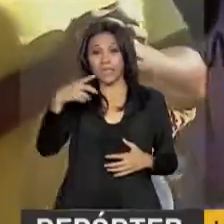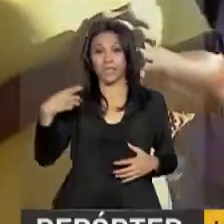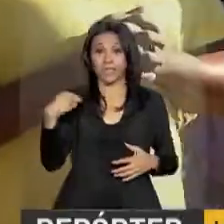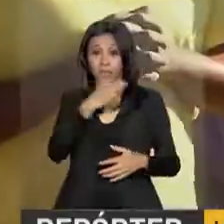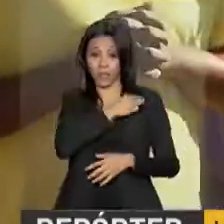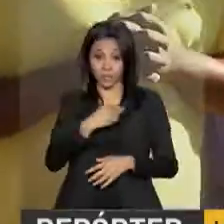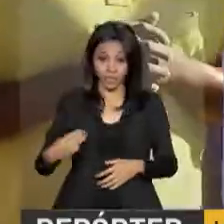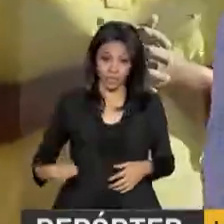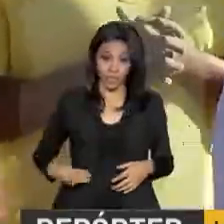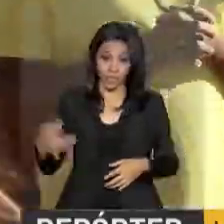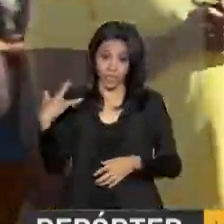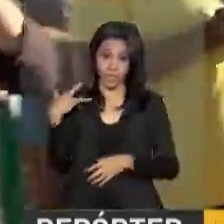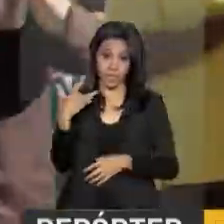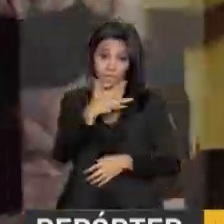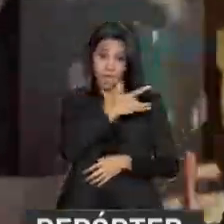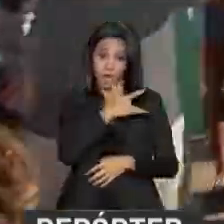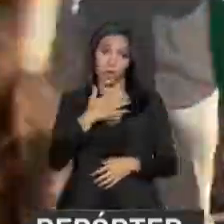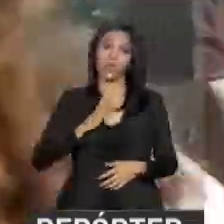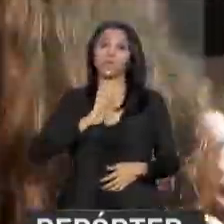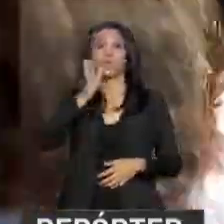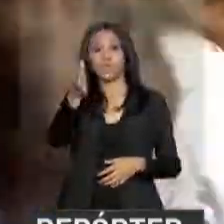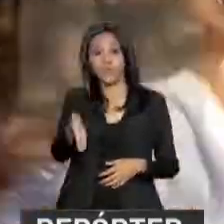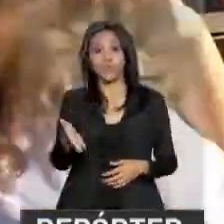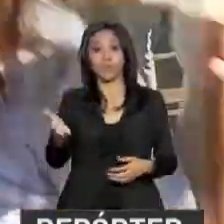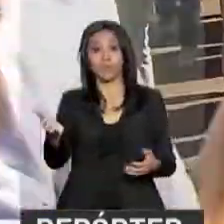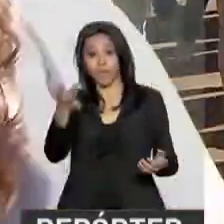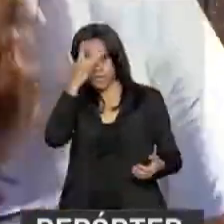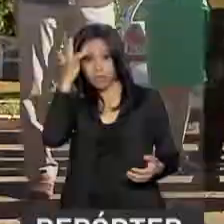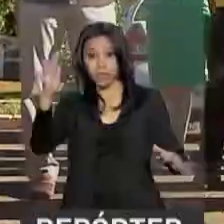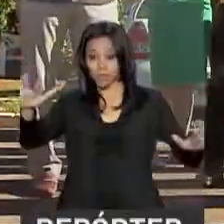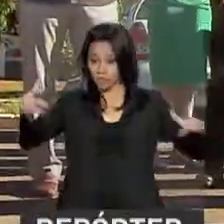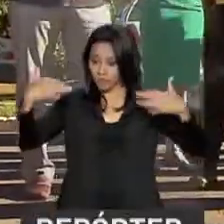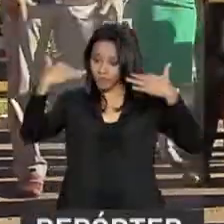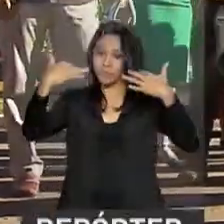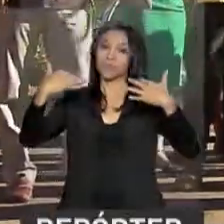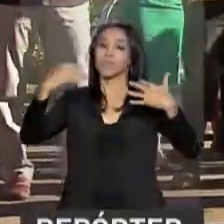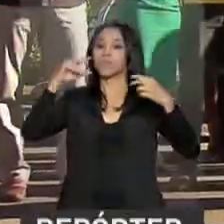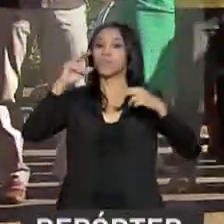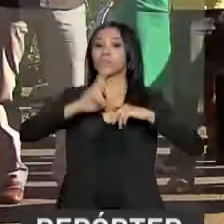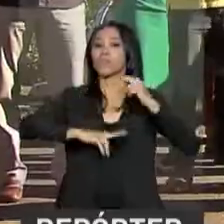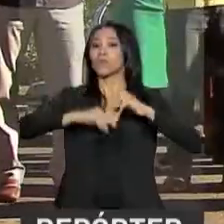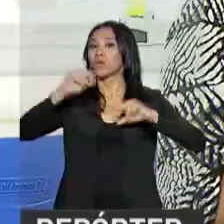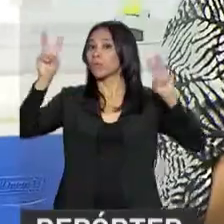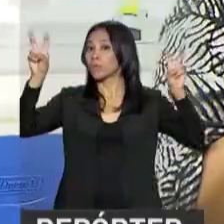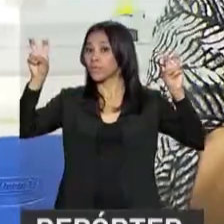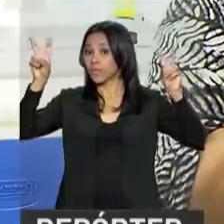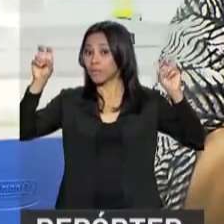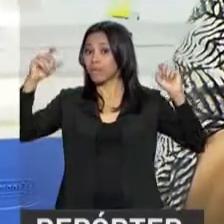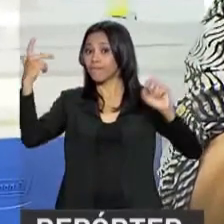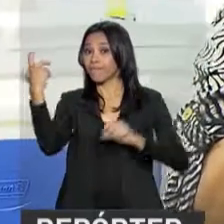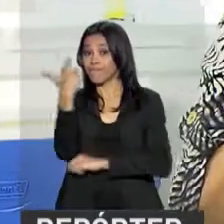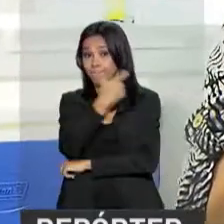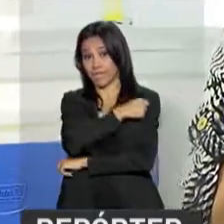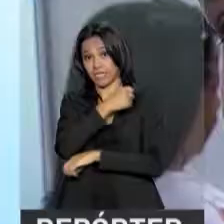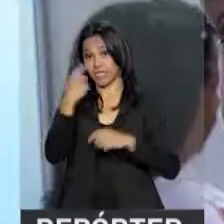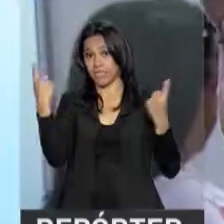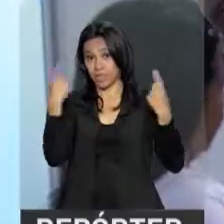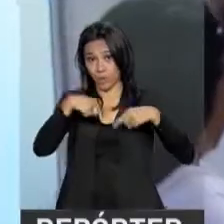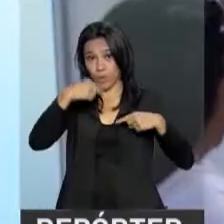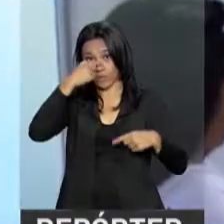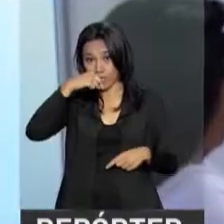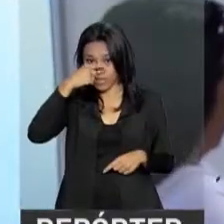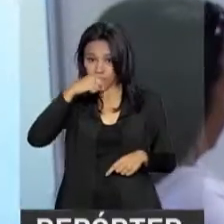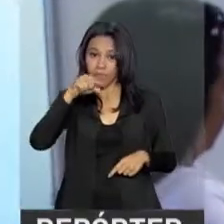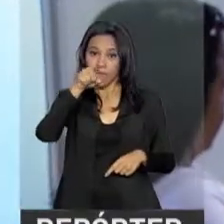Saúde, Gilberto Ock, entrou na dança para chamar a atenção da população sobre um assunto sério, a vacinação contra a gripe.